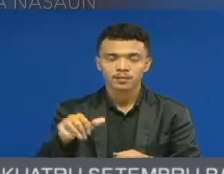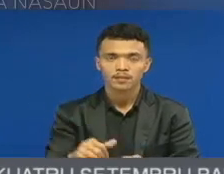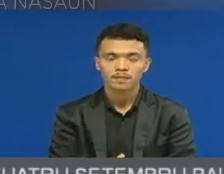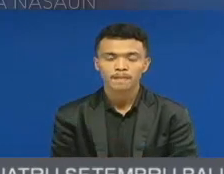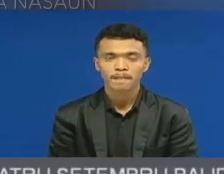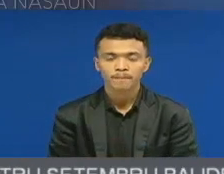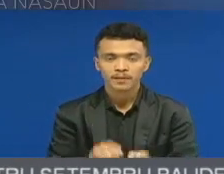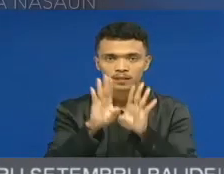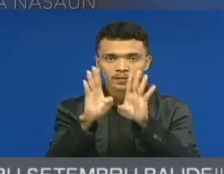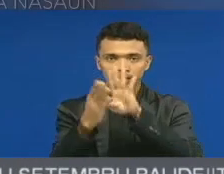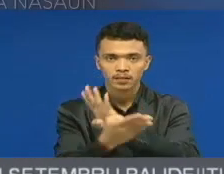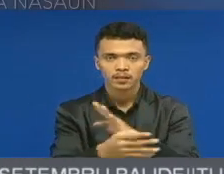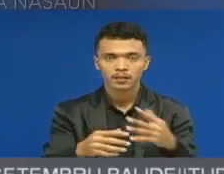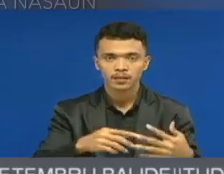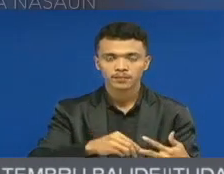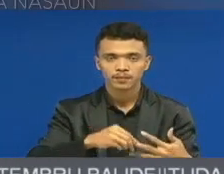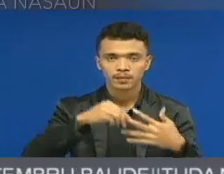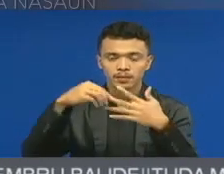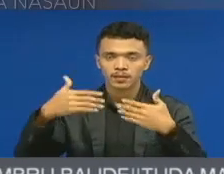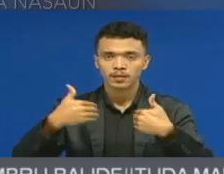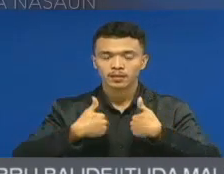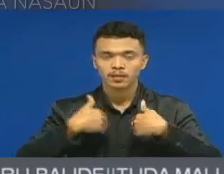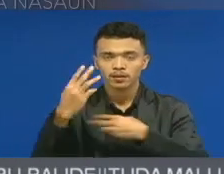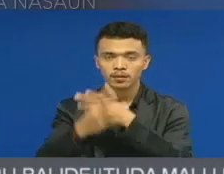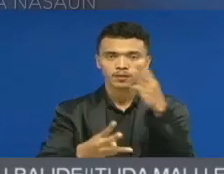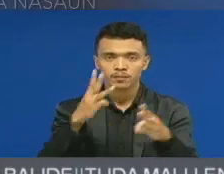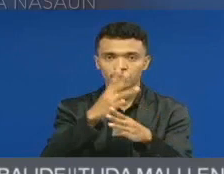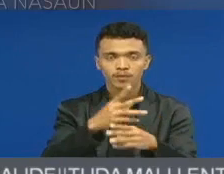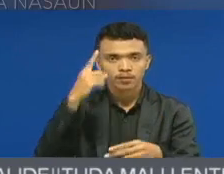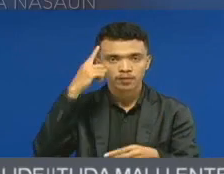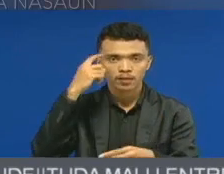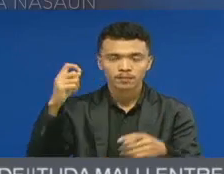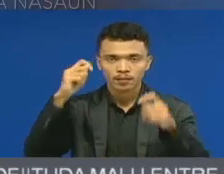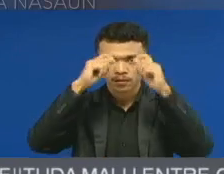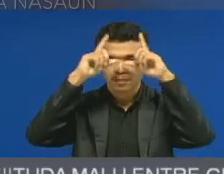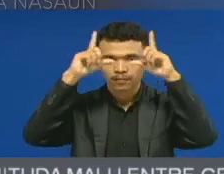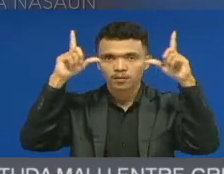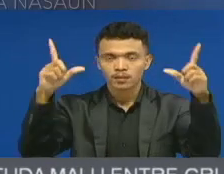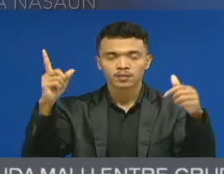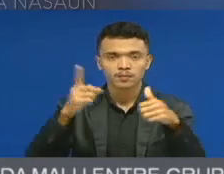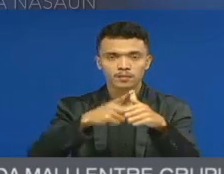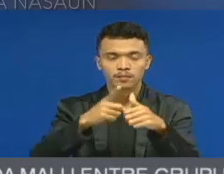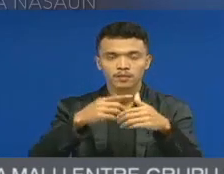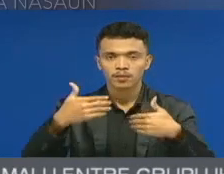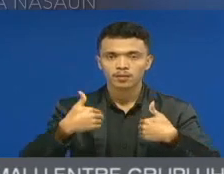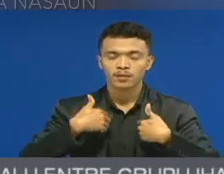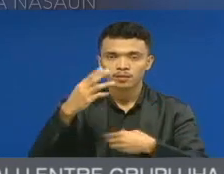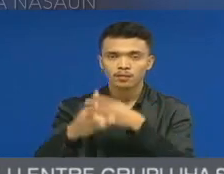é único e mundo. Tamba Timor Leste foi dala dala primeiro e mundo